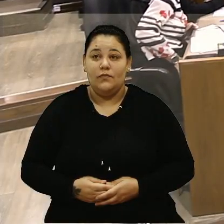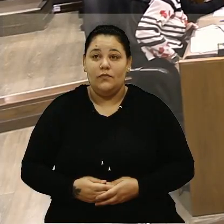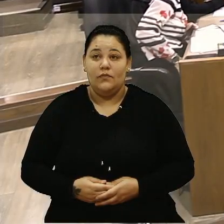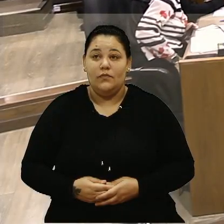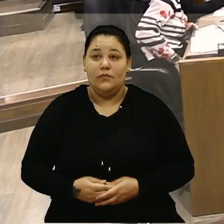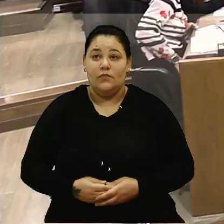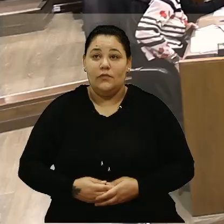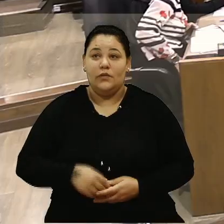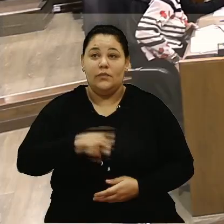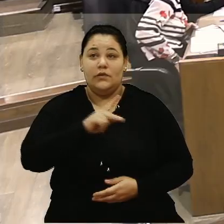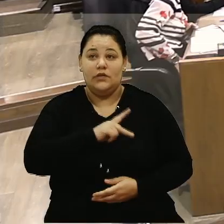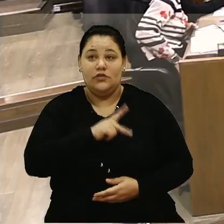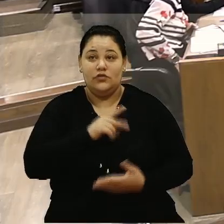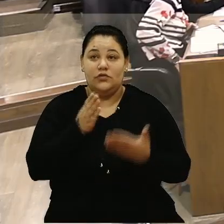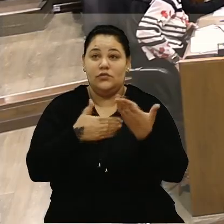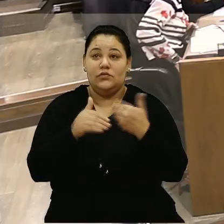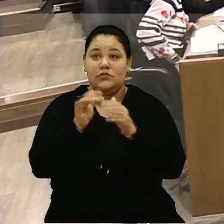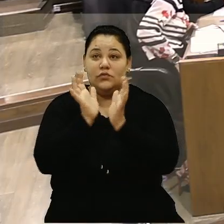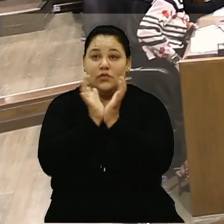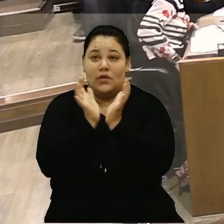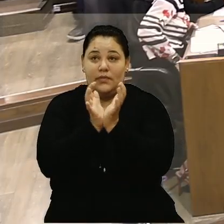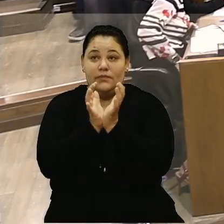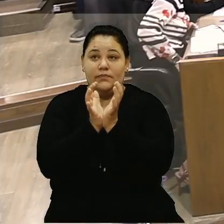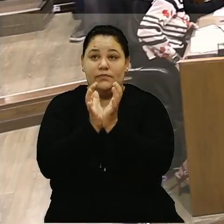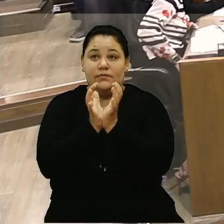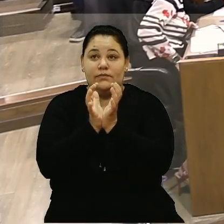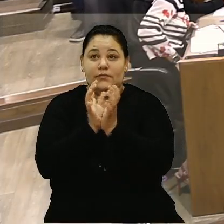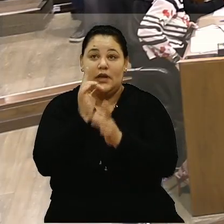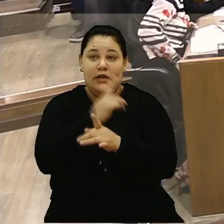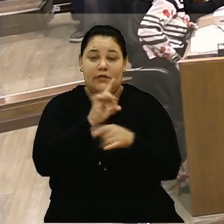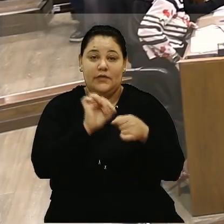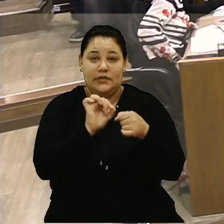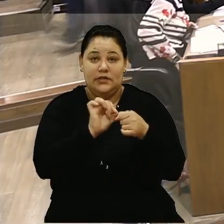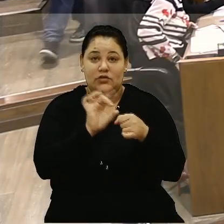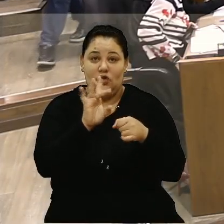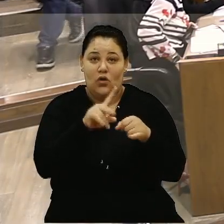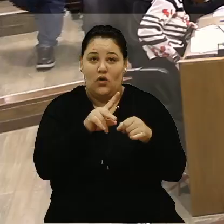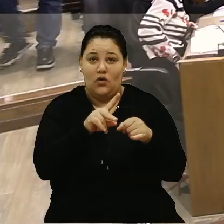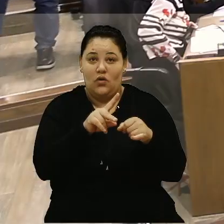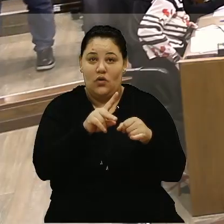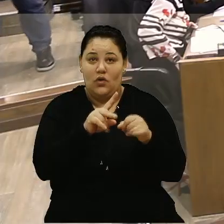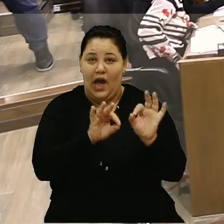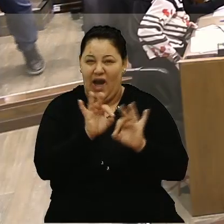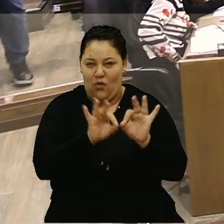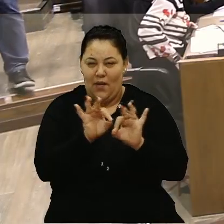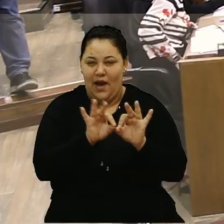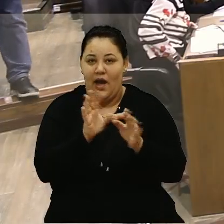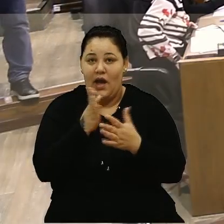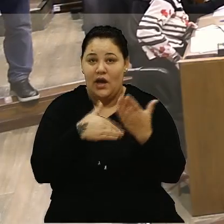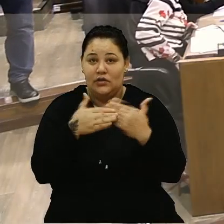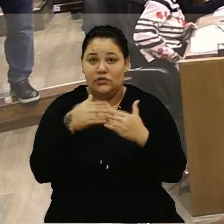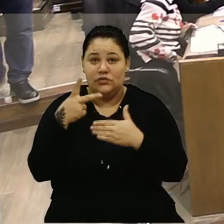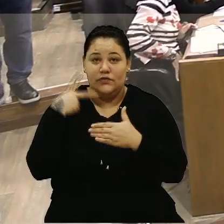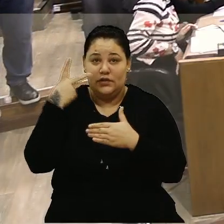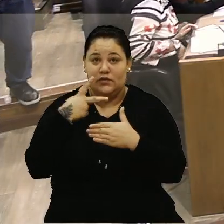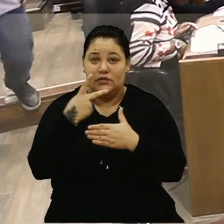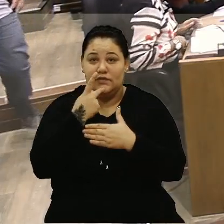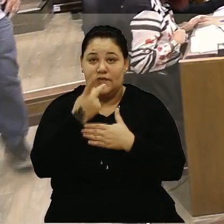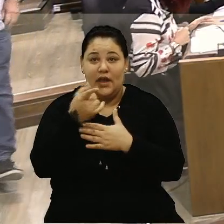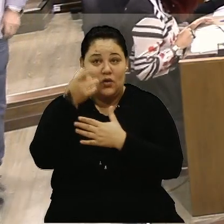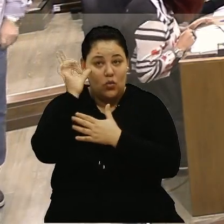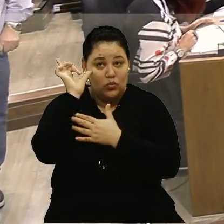Senhor presidente, nobres colegas, aqui fazer uma retificação. Então, a todos os parlamentares que se manifestaram